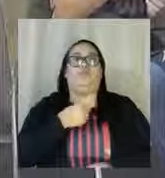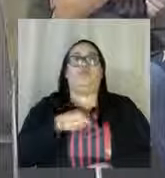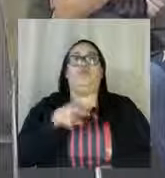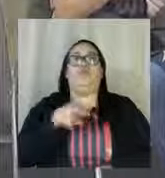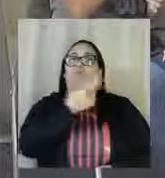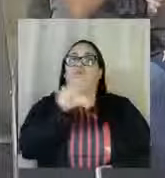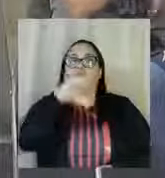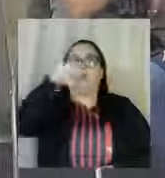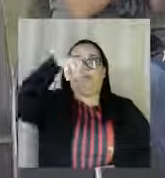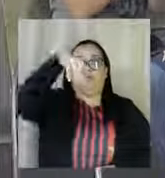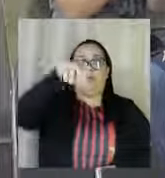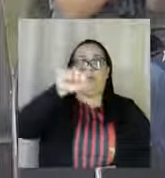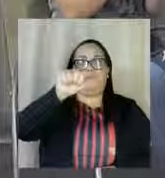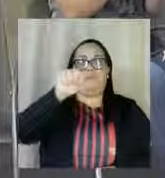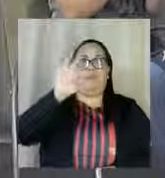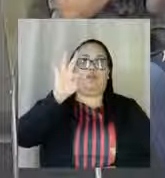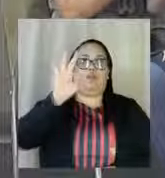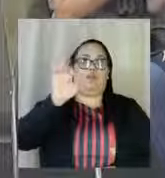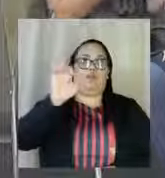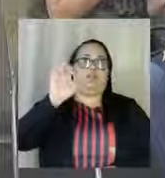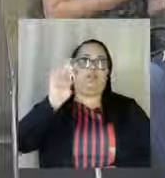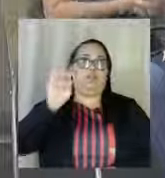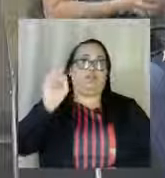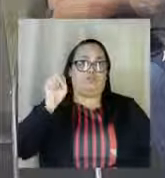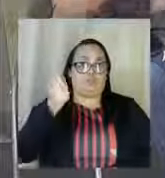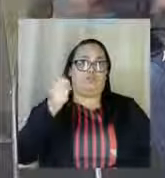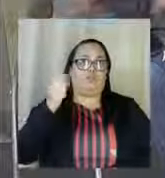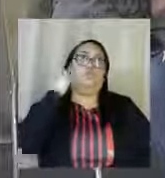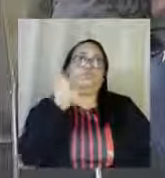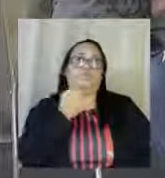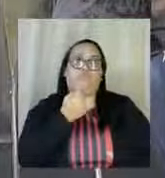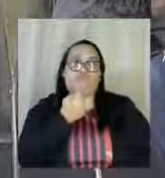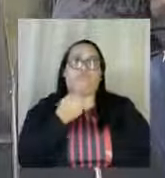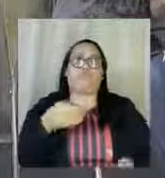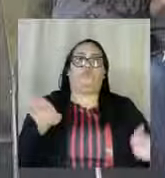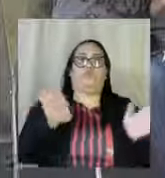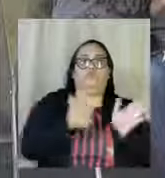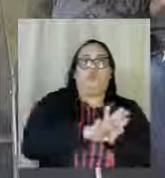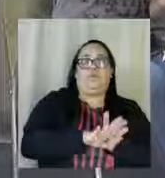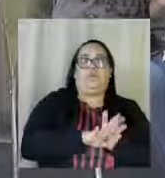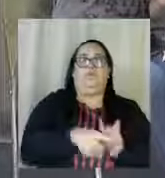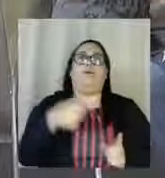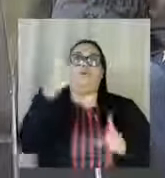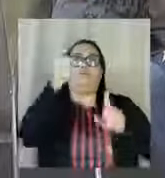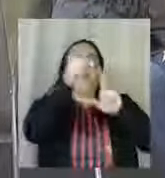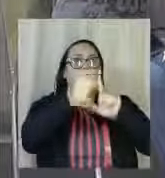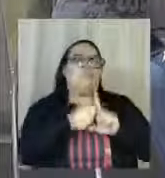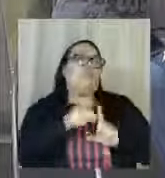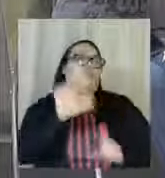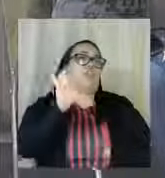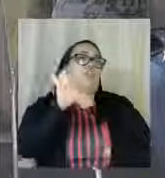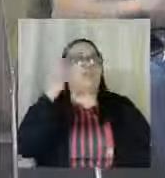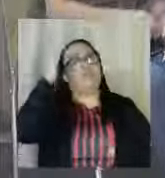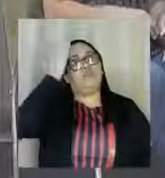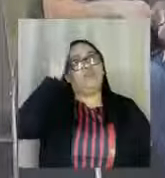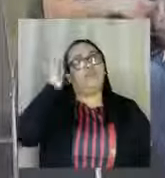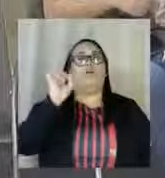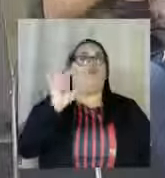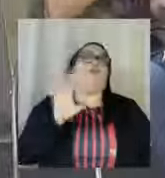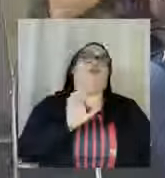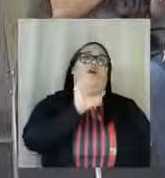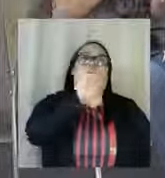para passar um mês comigo. E eu tinha o alfabeto na parede.